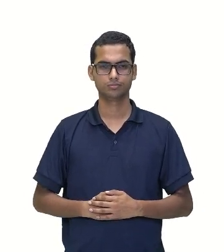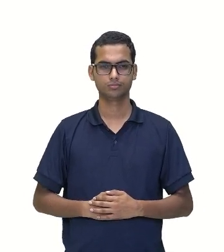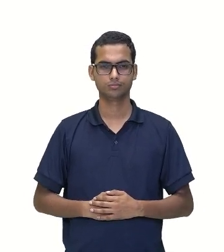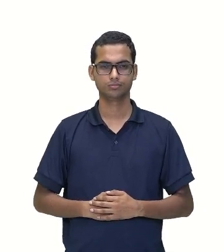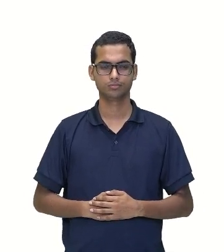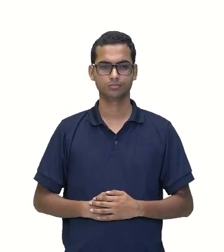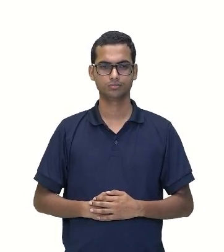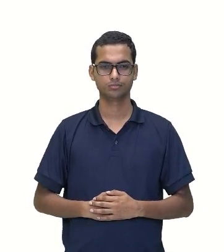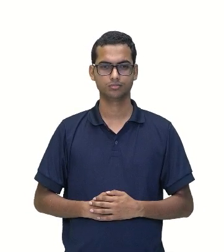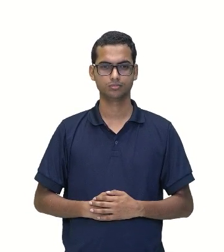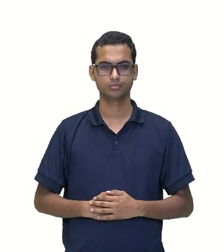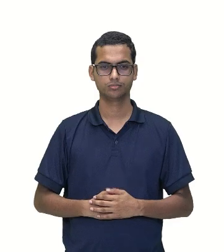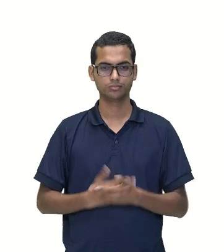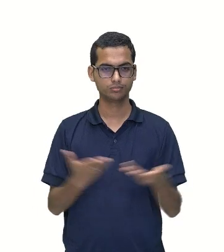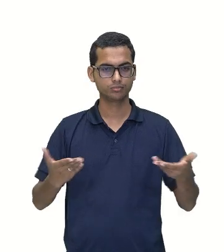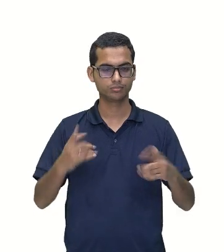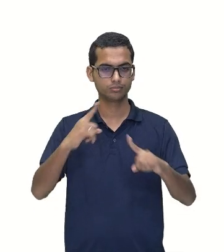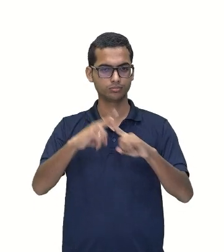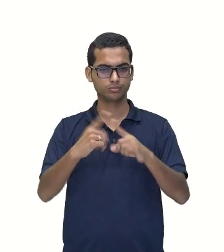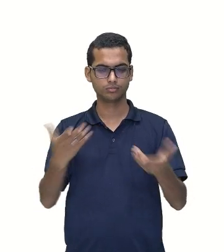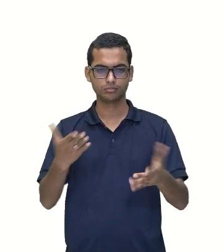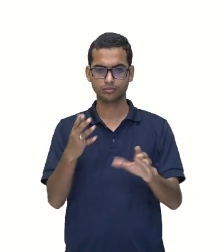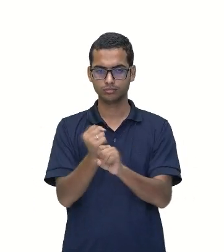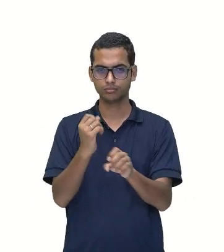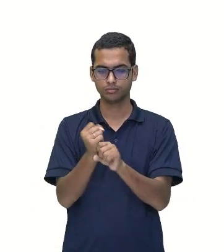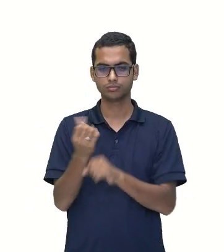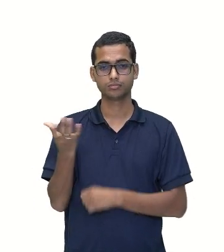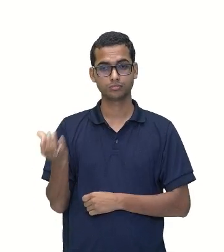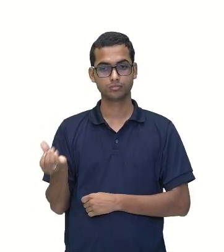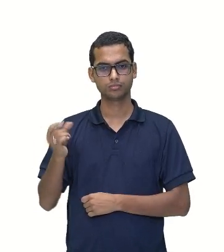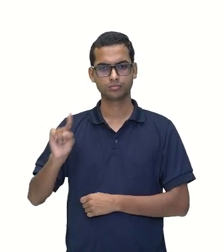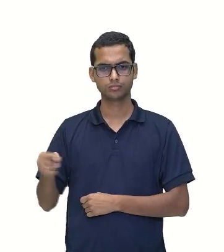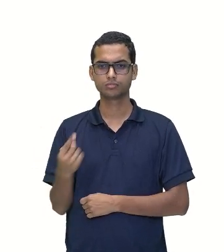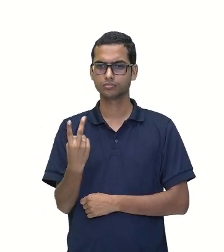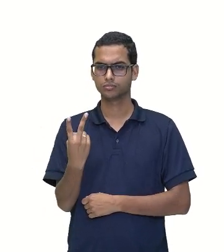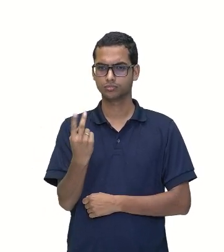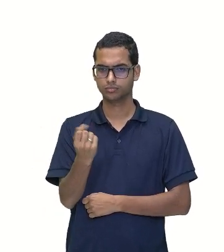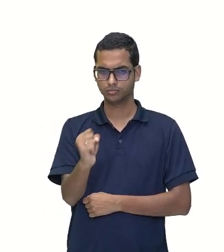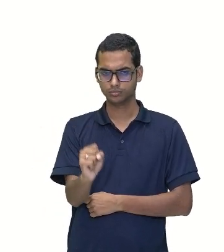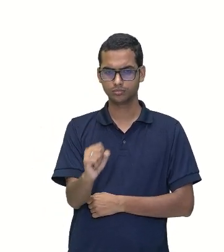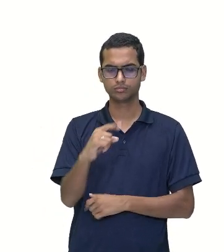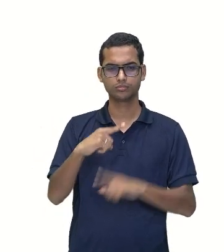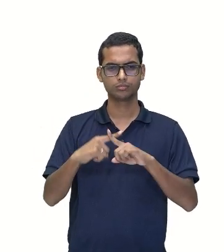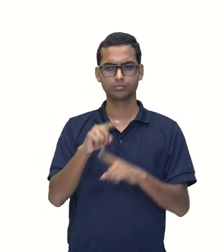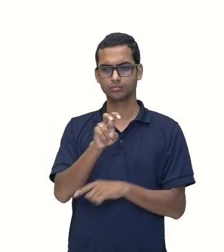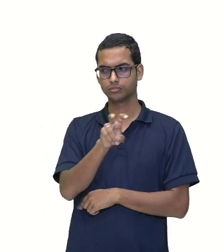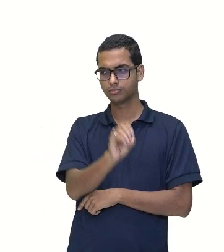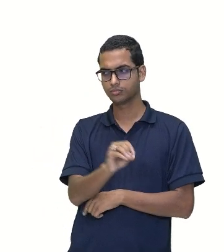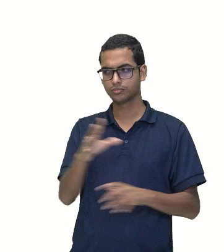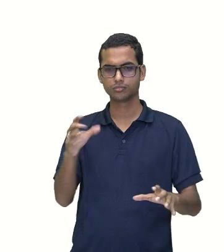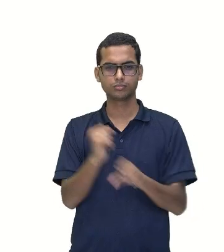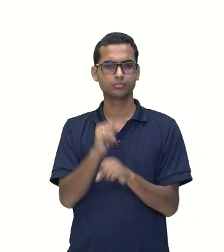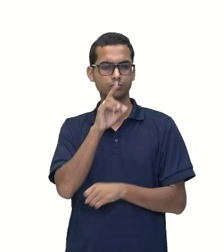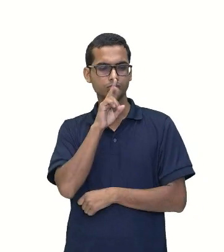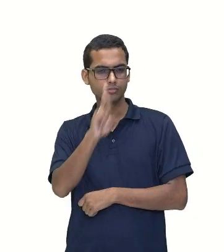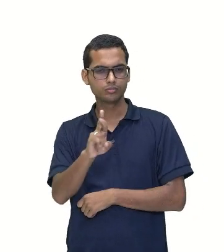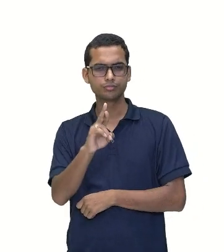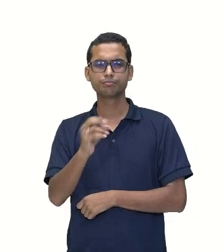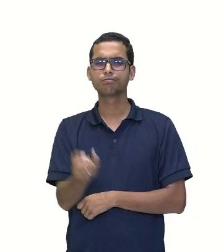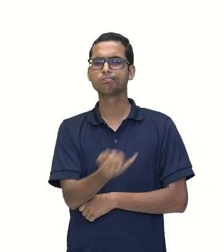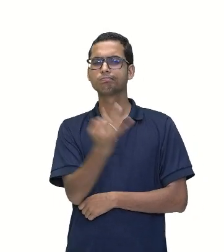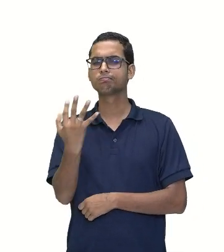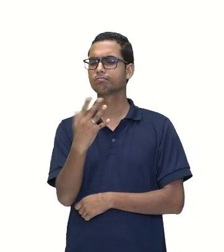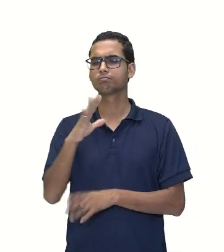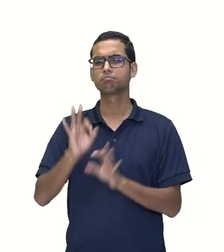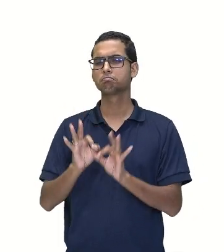Então, agora basta multiplicar 6,28 vezes 50 para obter o comprimento. Só que esse